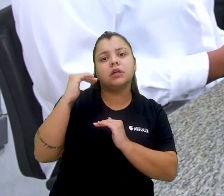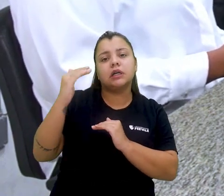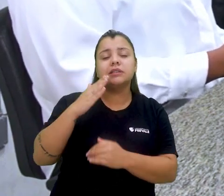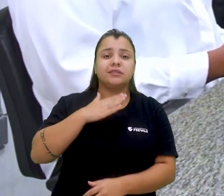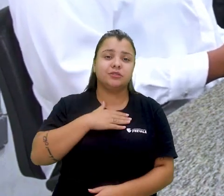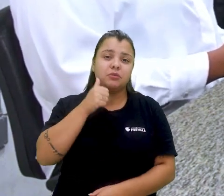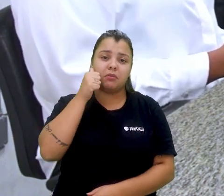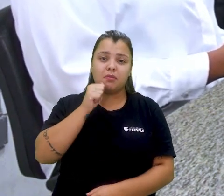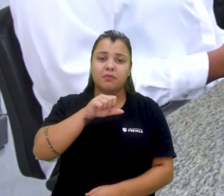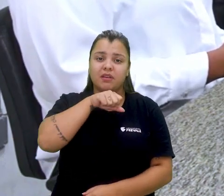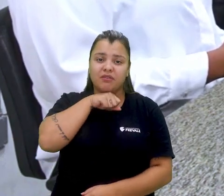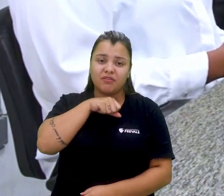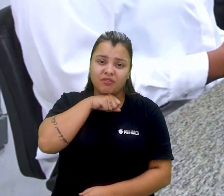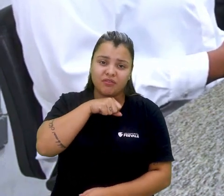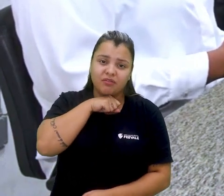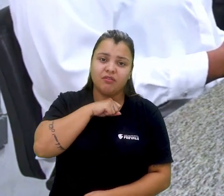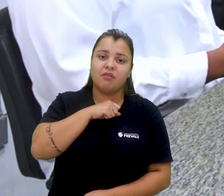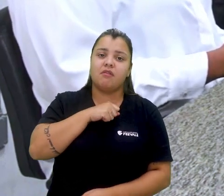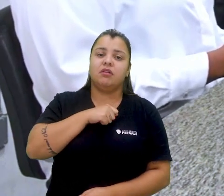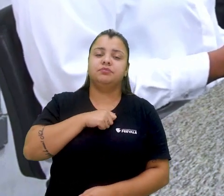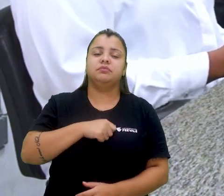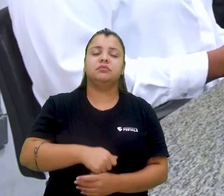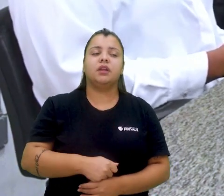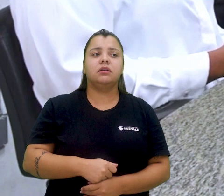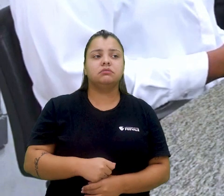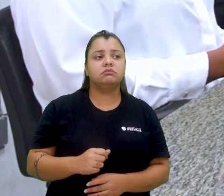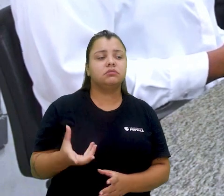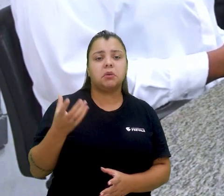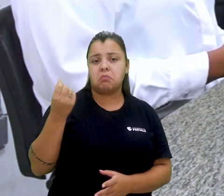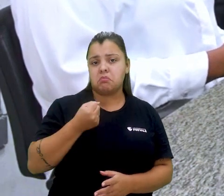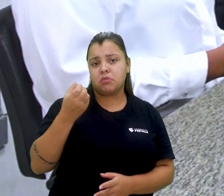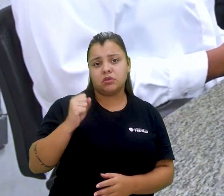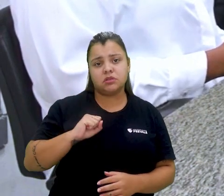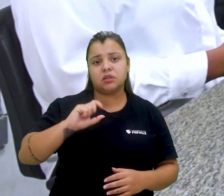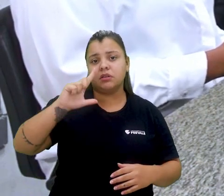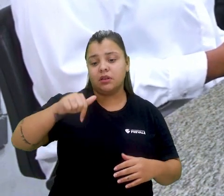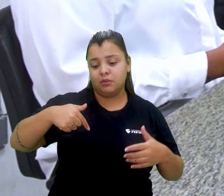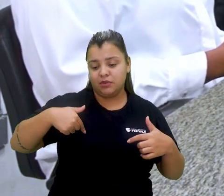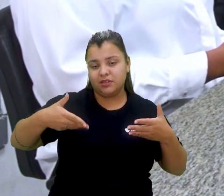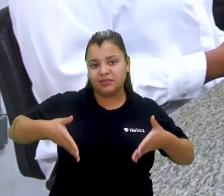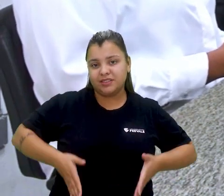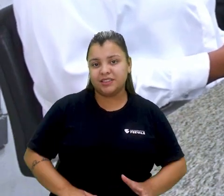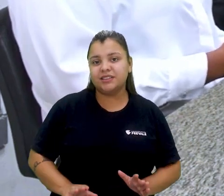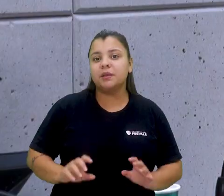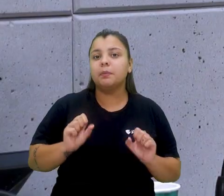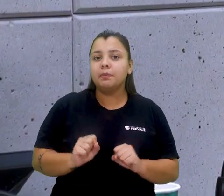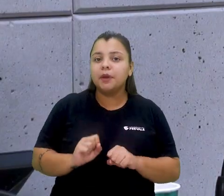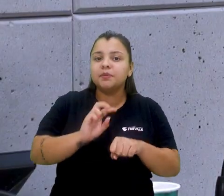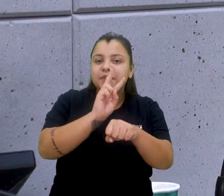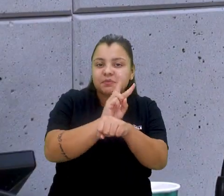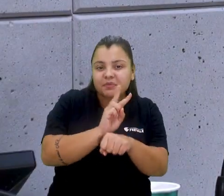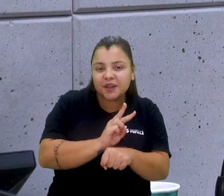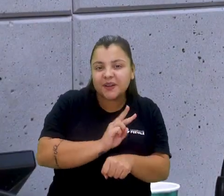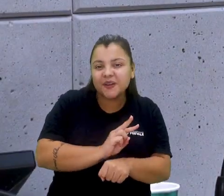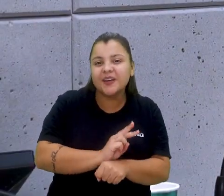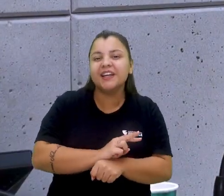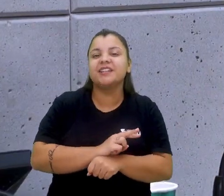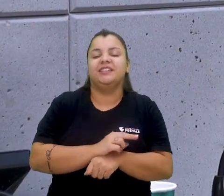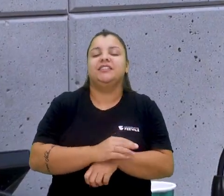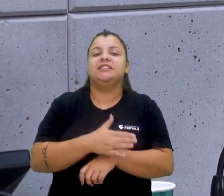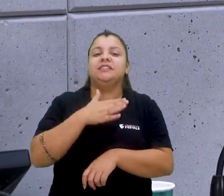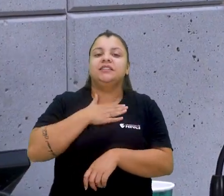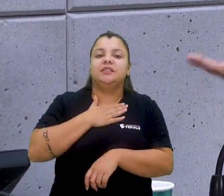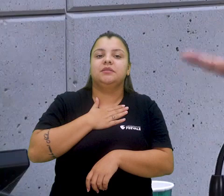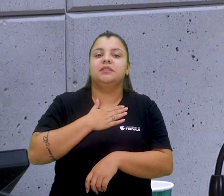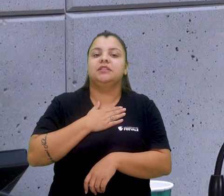avó materna se aposentou logo que eu nasci para ajudar minha mãe me cuidar que ela tinha cú que a minha